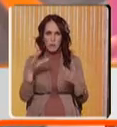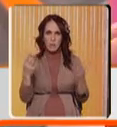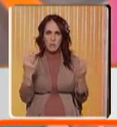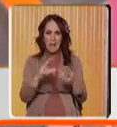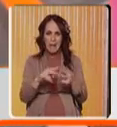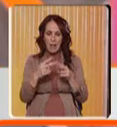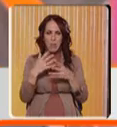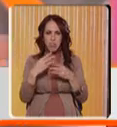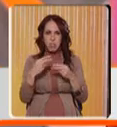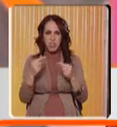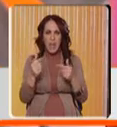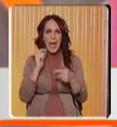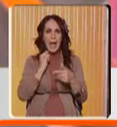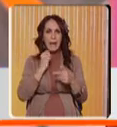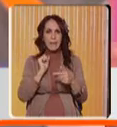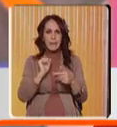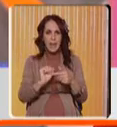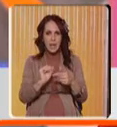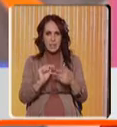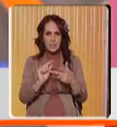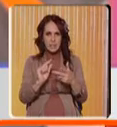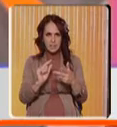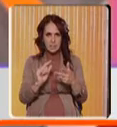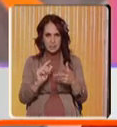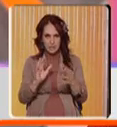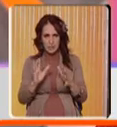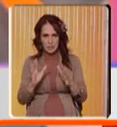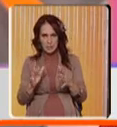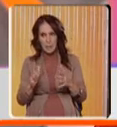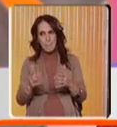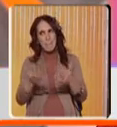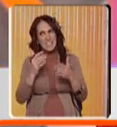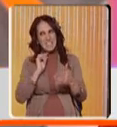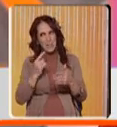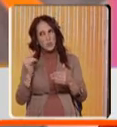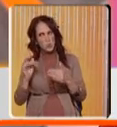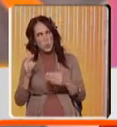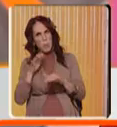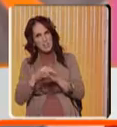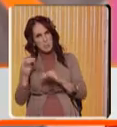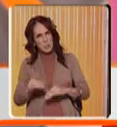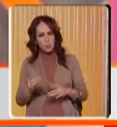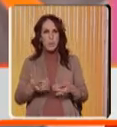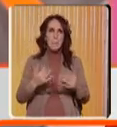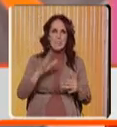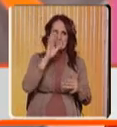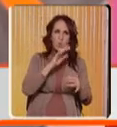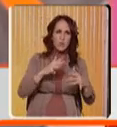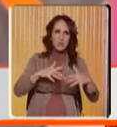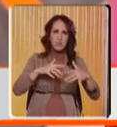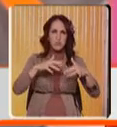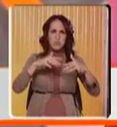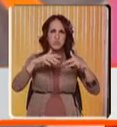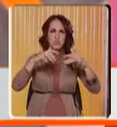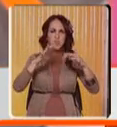há a alteração da gordura da própria carne, mais da carne do que no peixe. Uhum. Depois, em contacto com o ar ou com o fumo das